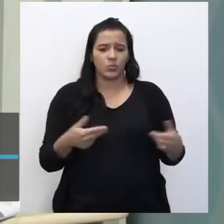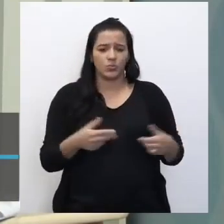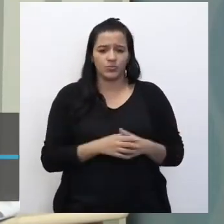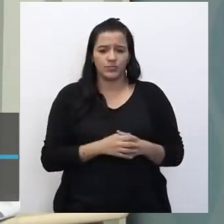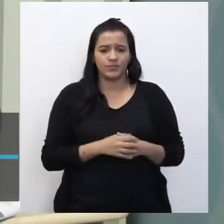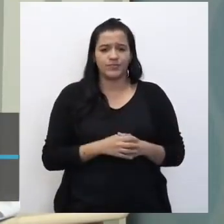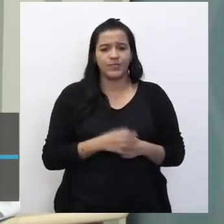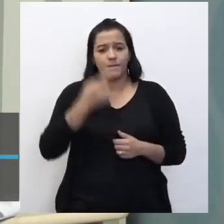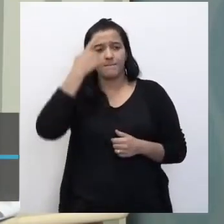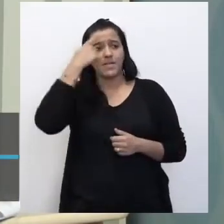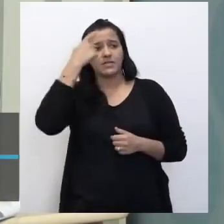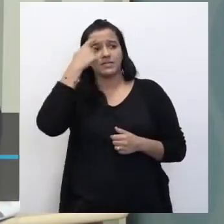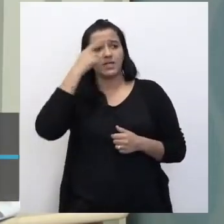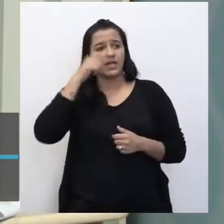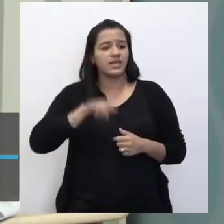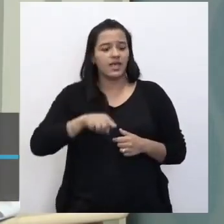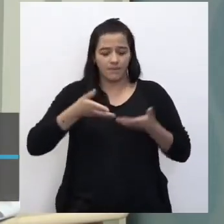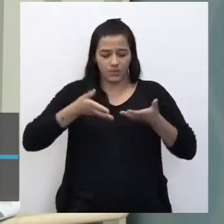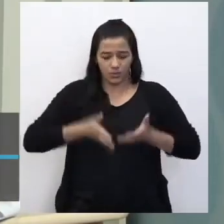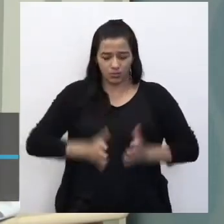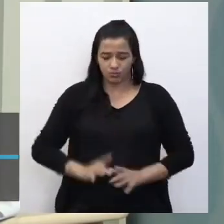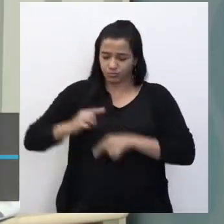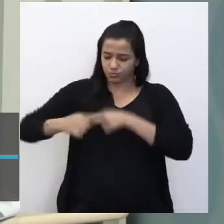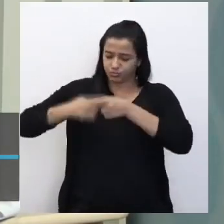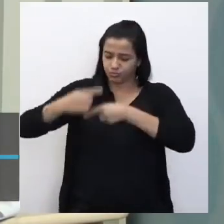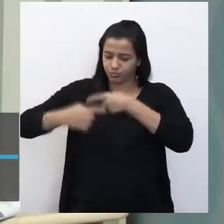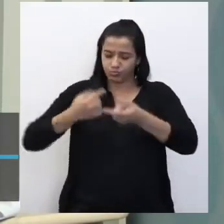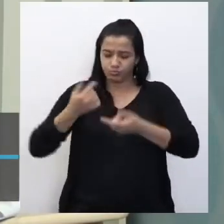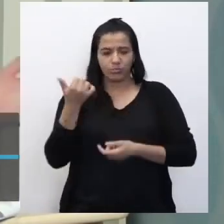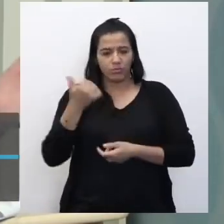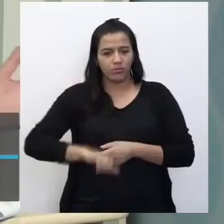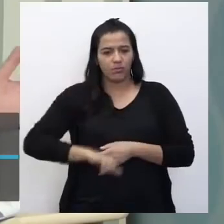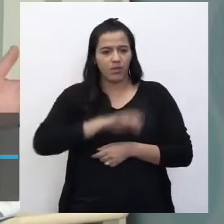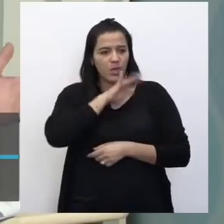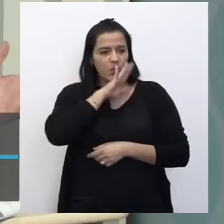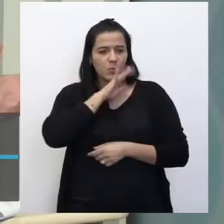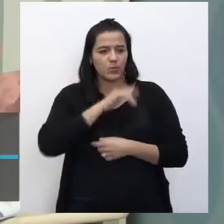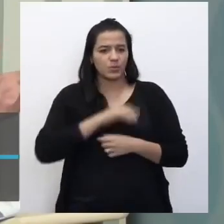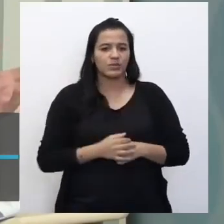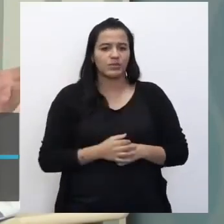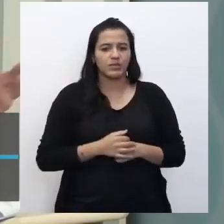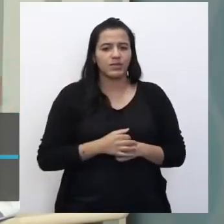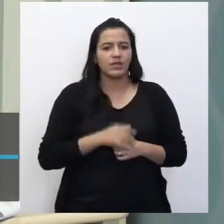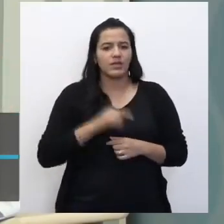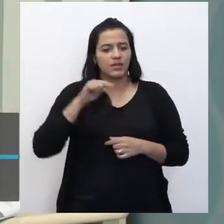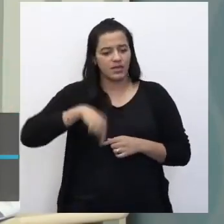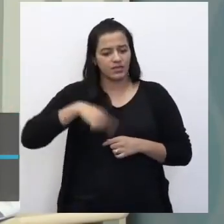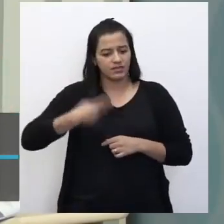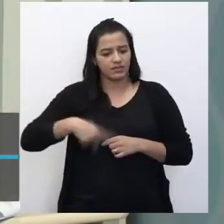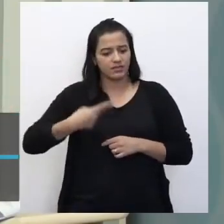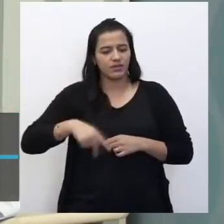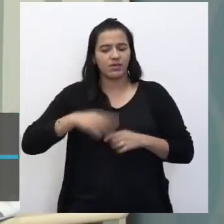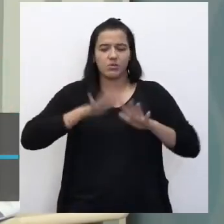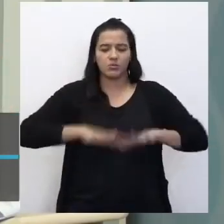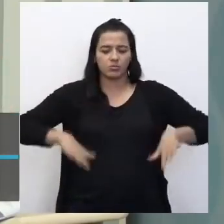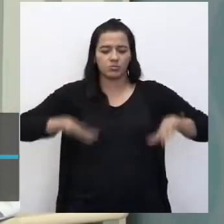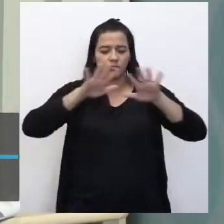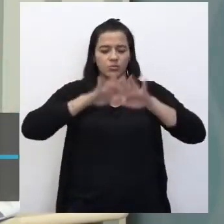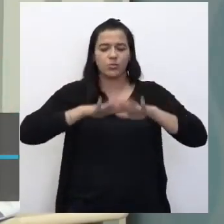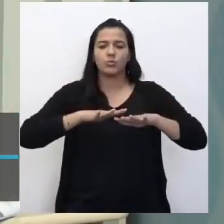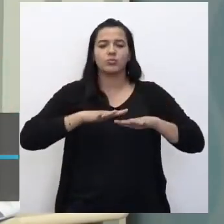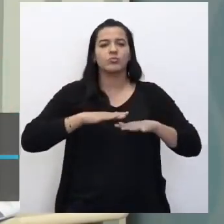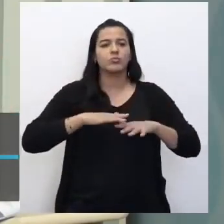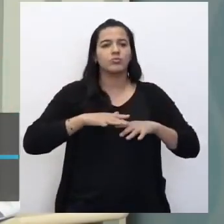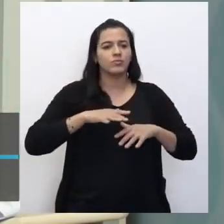é o mal de origem da sociedade brasileira e das sociedades latino-americanas de forma geral, porque,